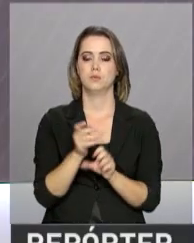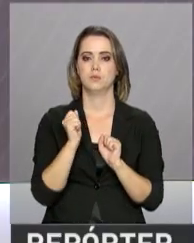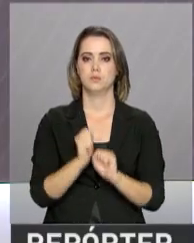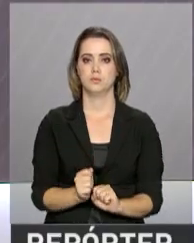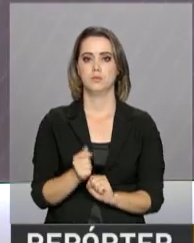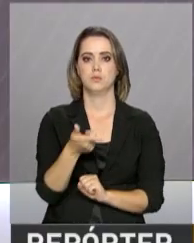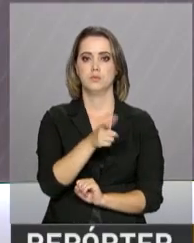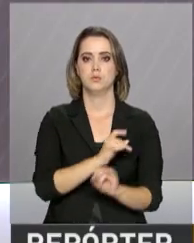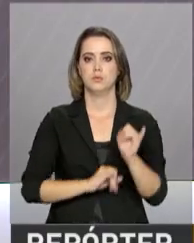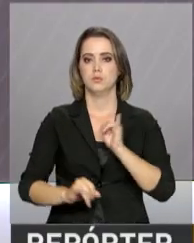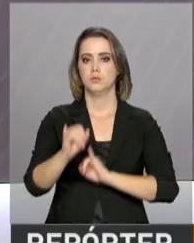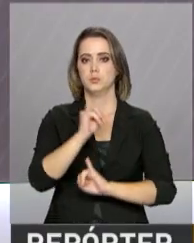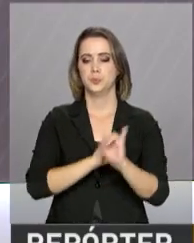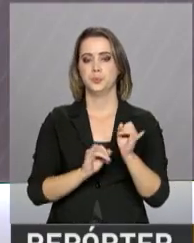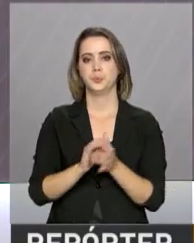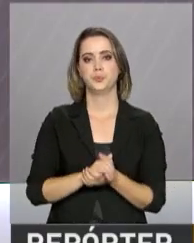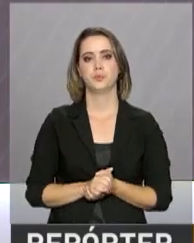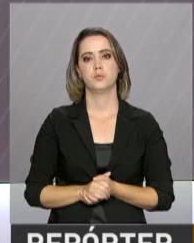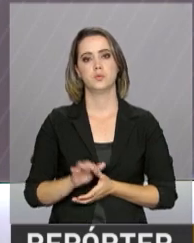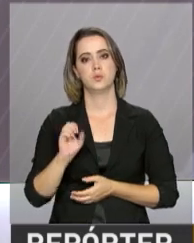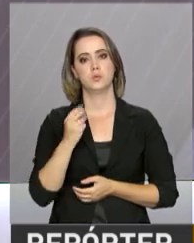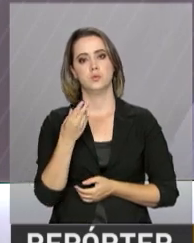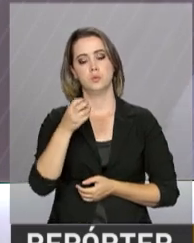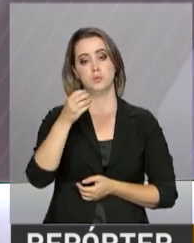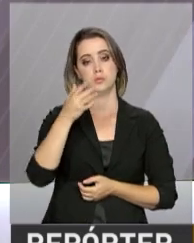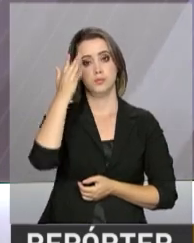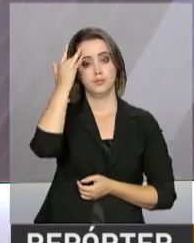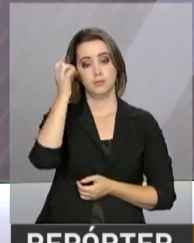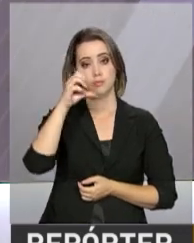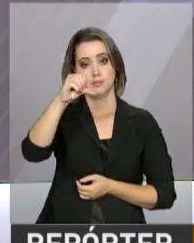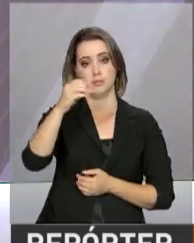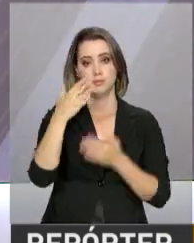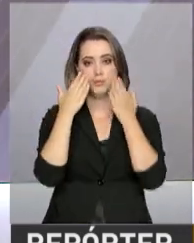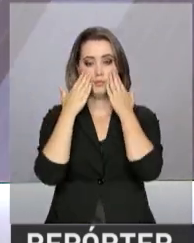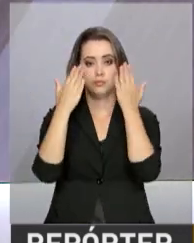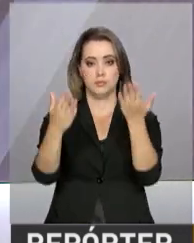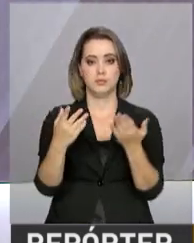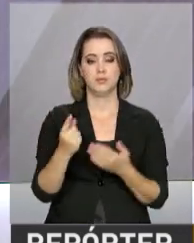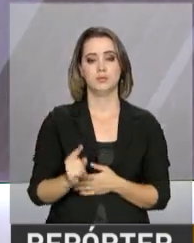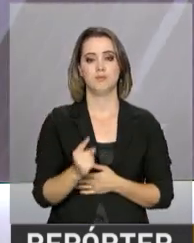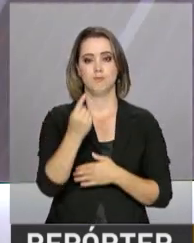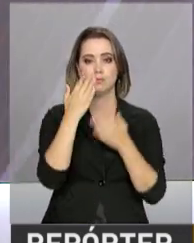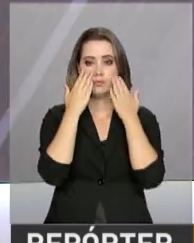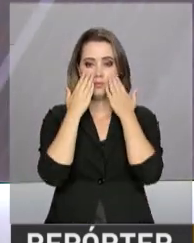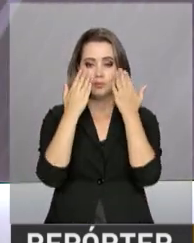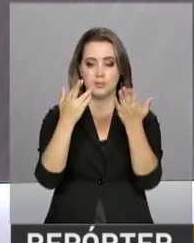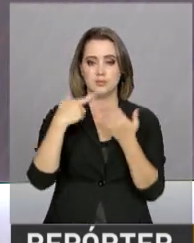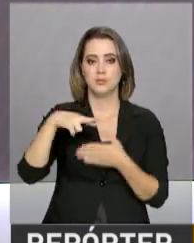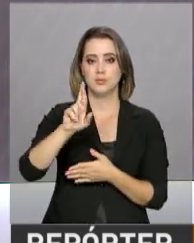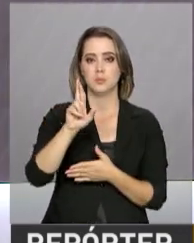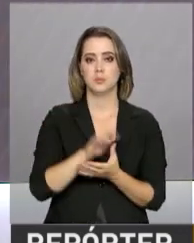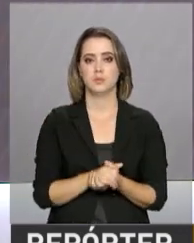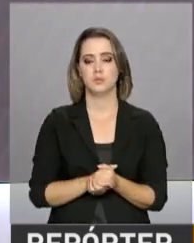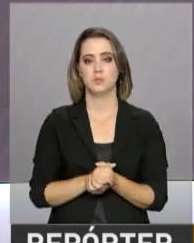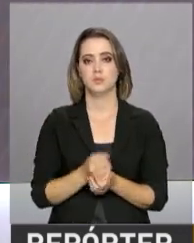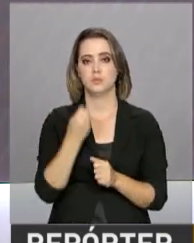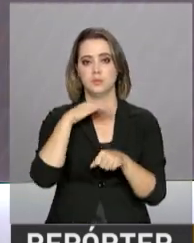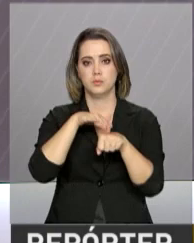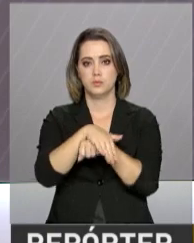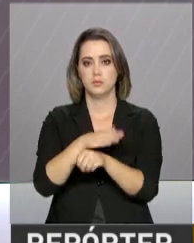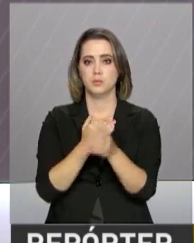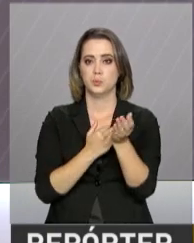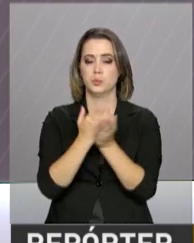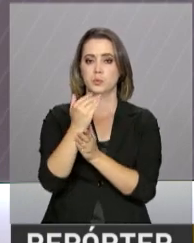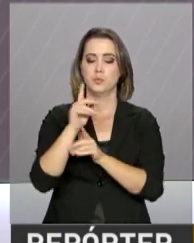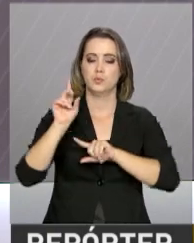e podemos voltar a qualquer momento com mais informações. Ou amanhã, às 9 da manhã, na primeira edição do Repórter NBR. Uma boa noite